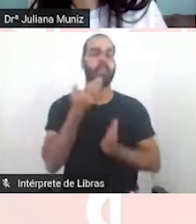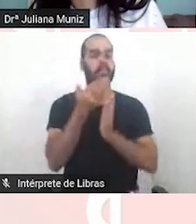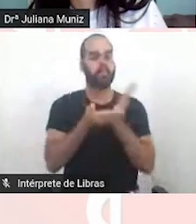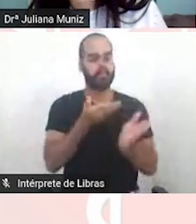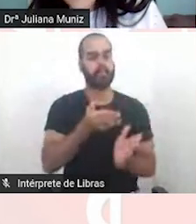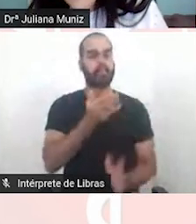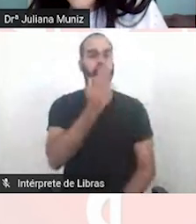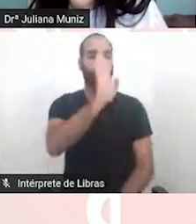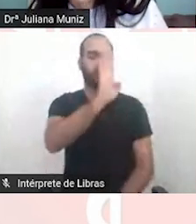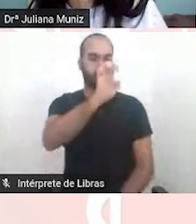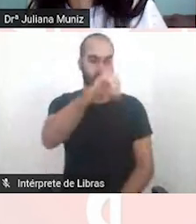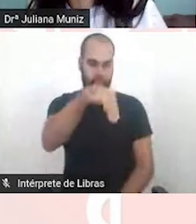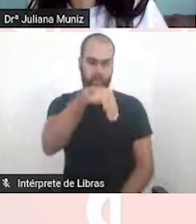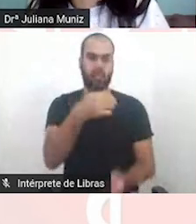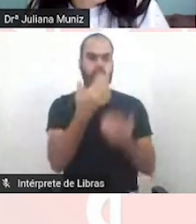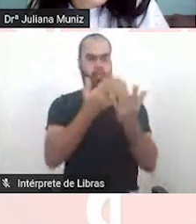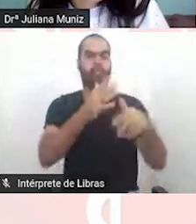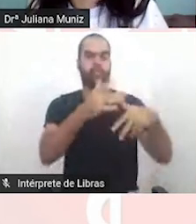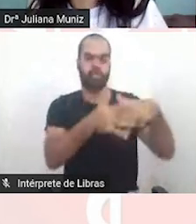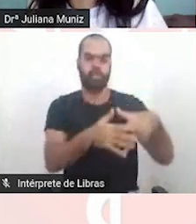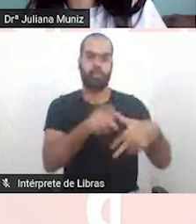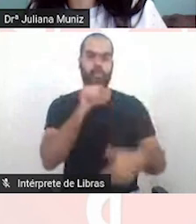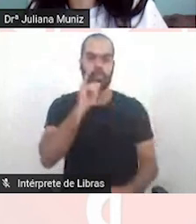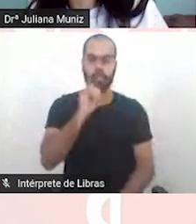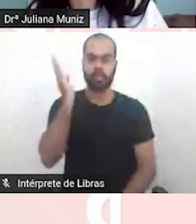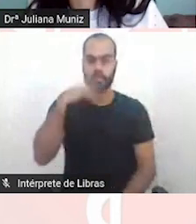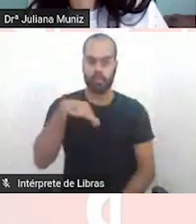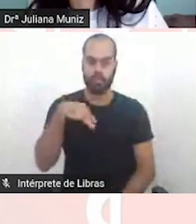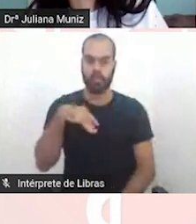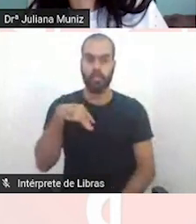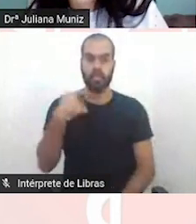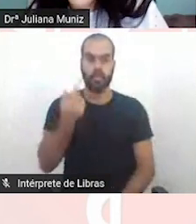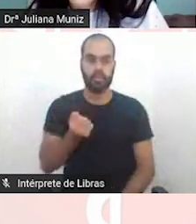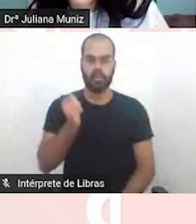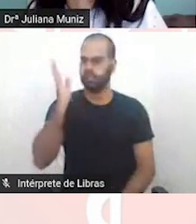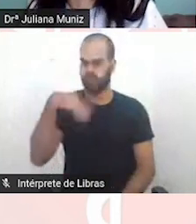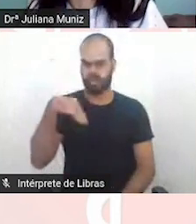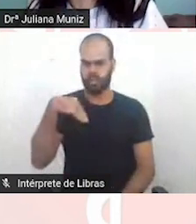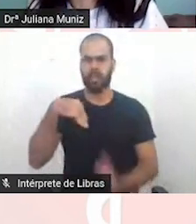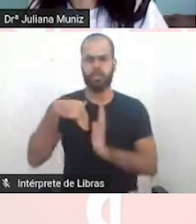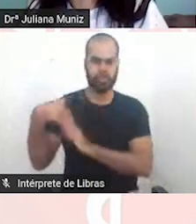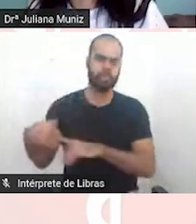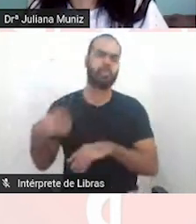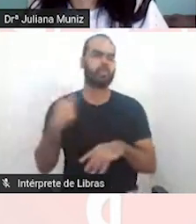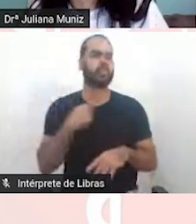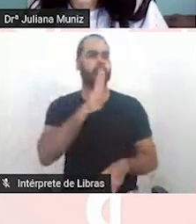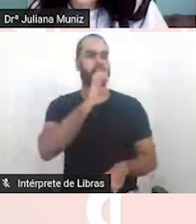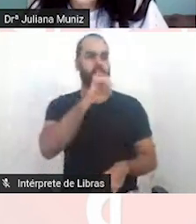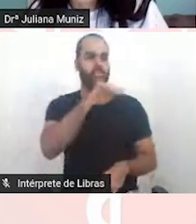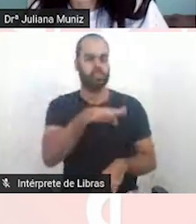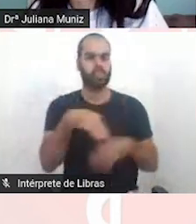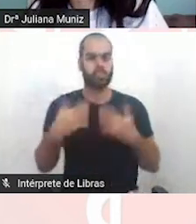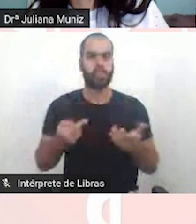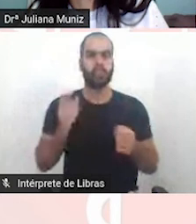traga malefício. Se há benefício, a gente não sabe, mas se não traz malefício, a gente pode fazer. E era isso que eu tenho para falar para